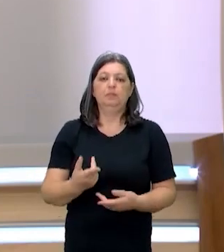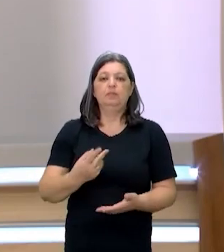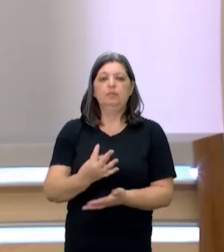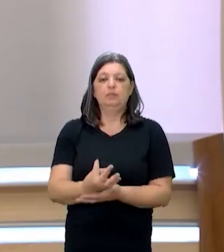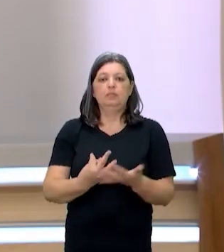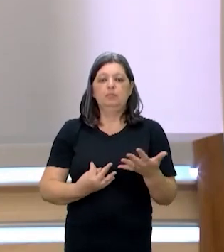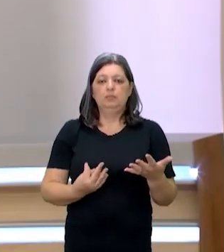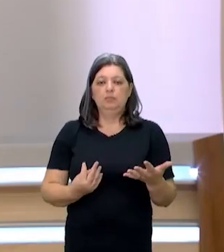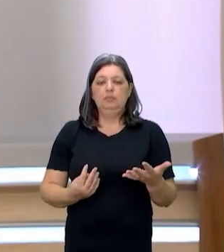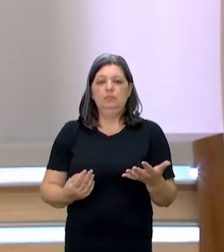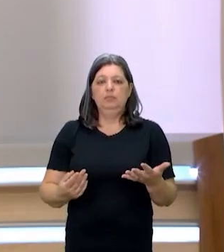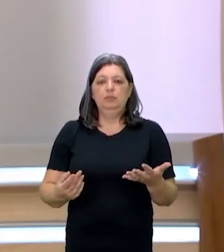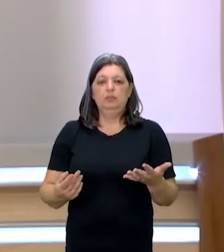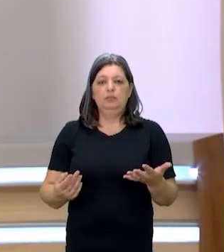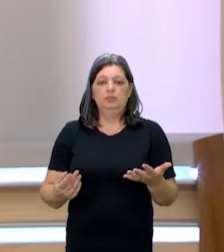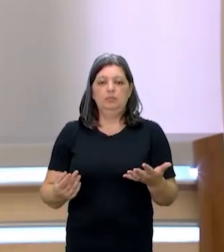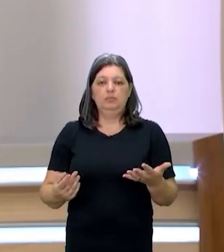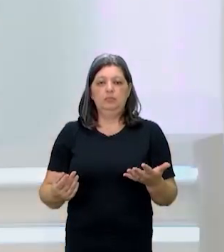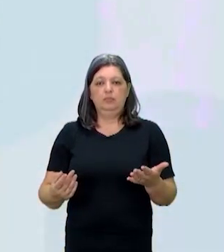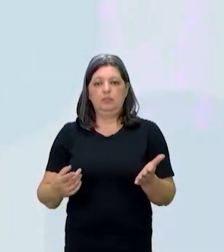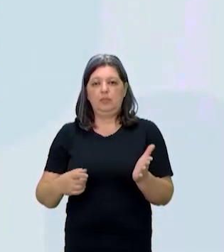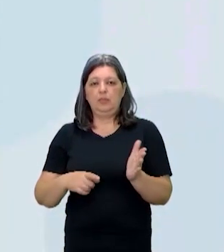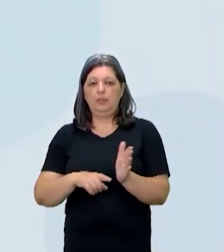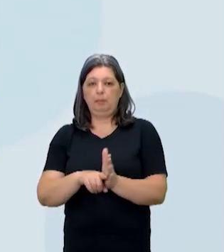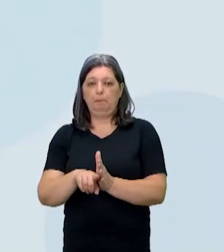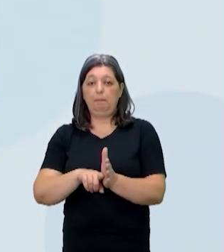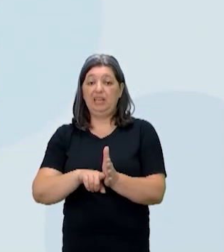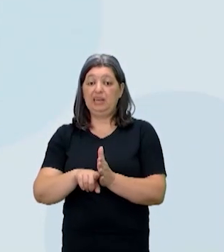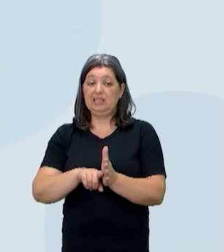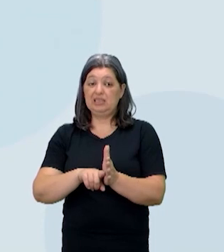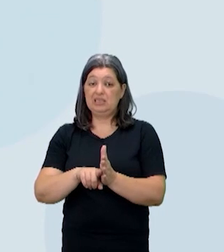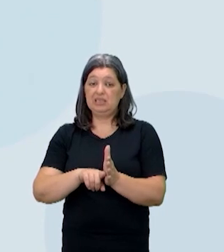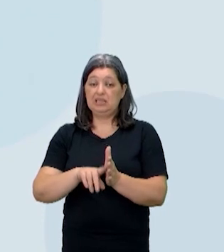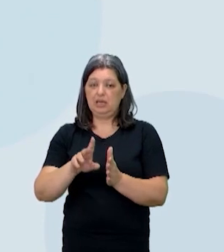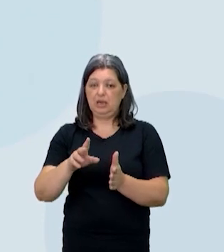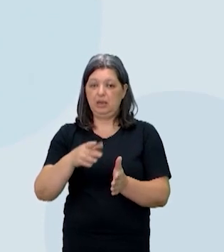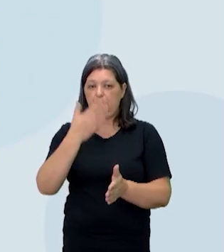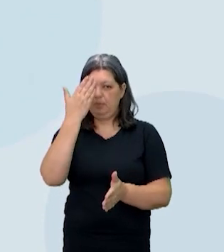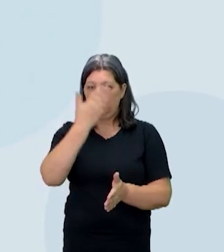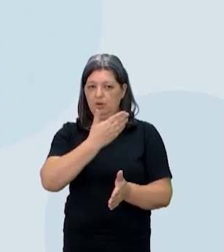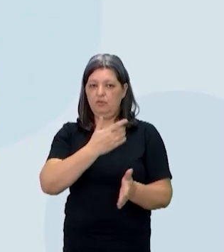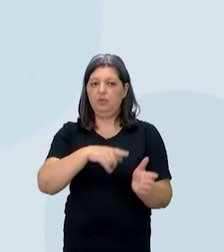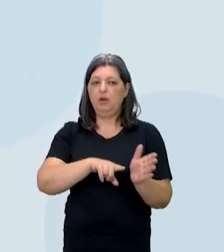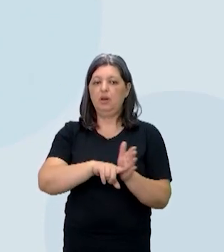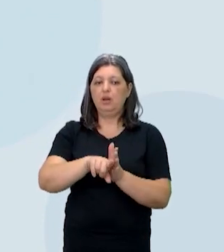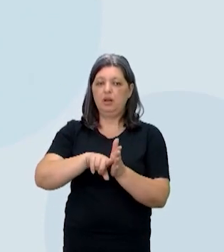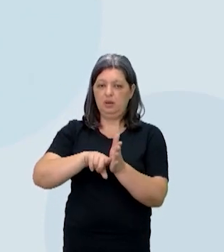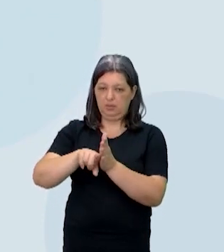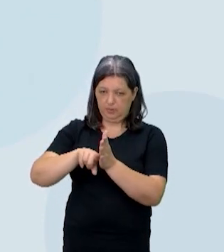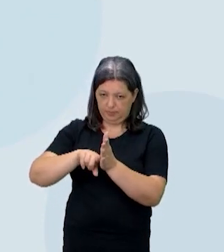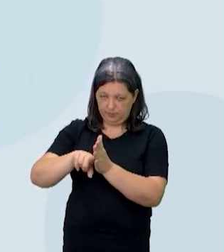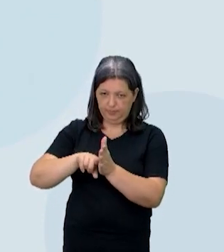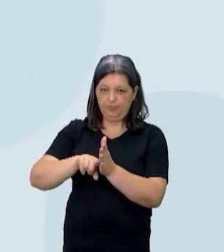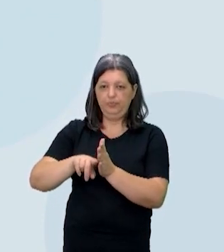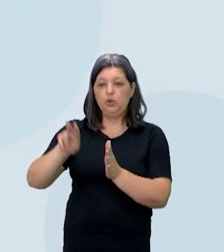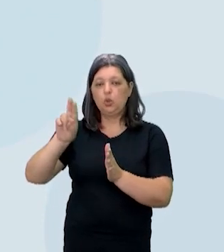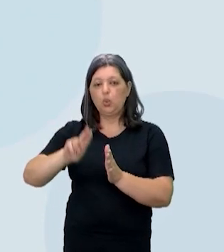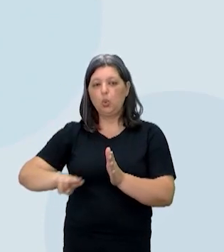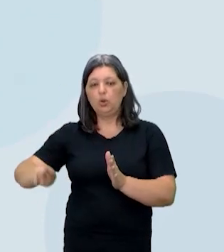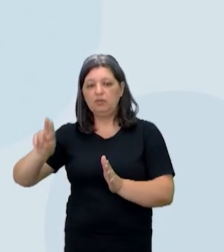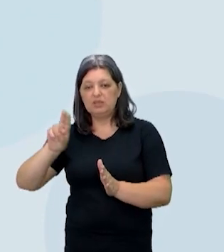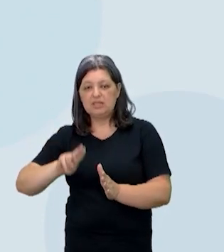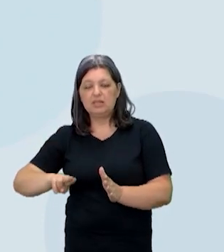texto. Segundo um estudo, olha um argumento lá, em verdinho. Segundo um estudo da Universidade